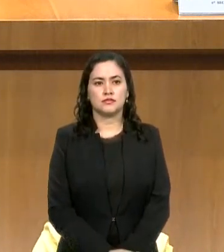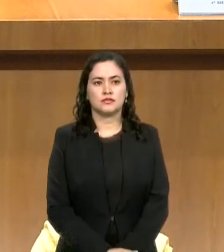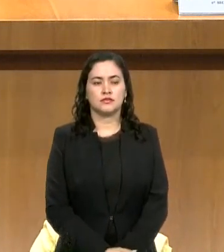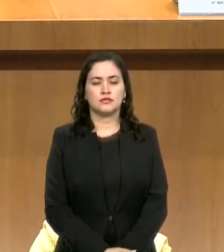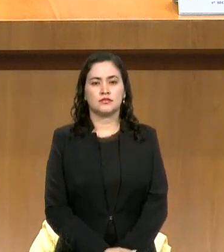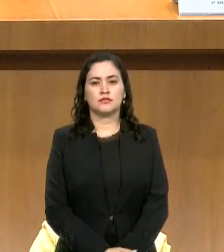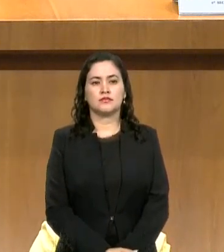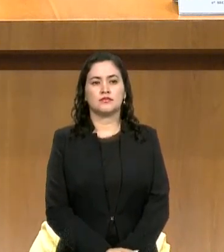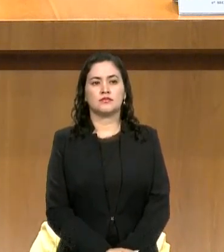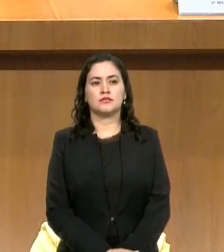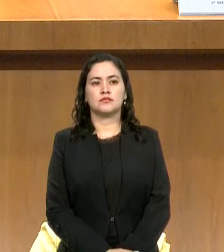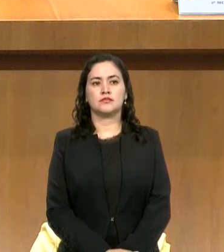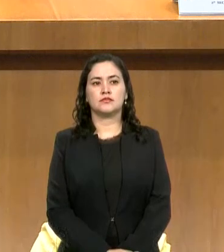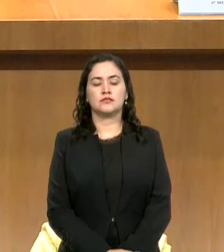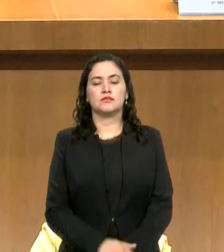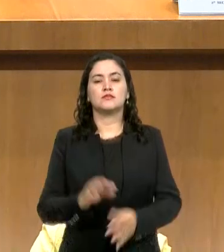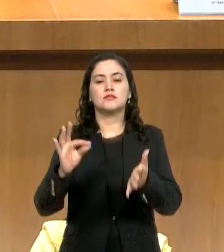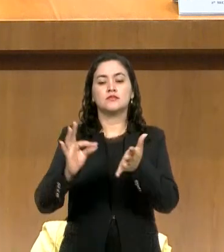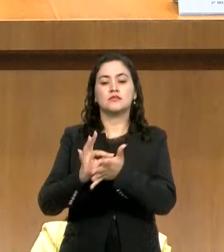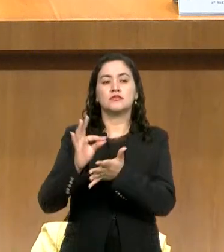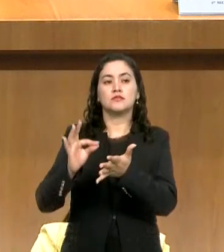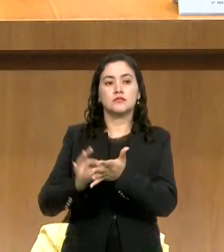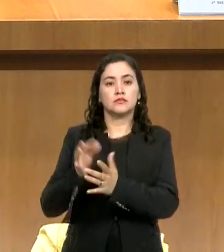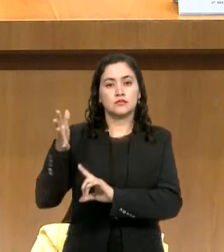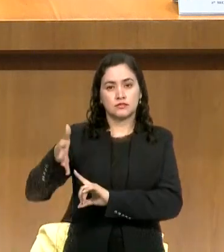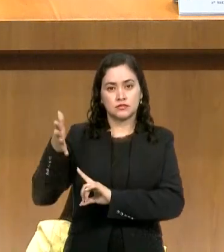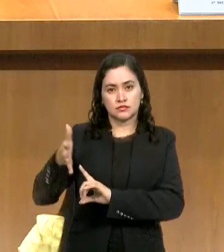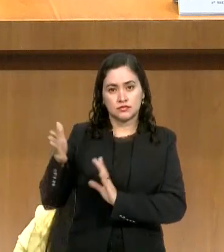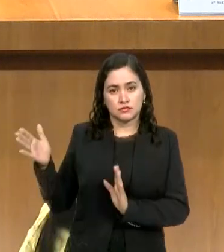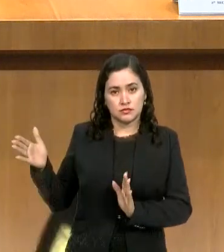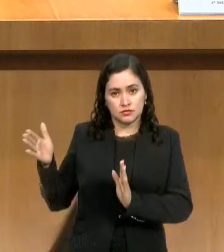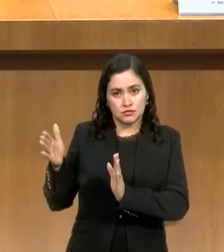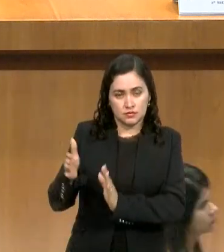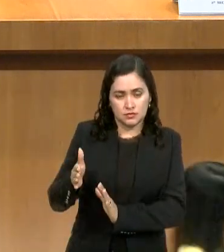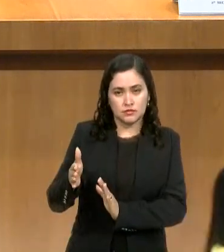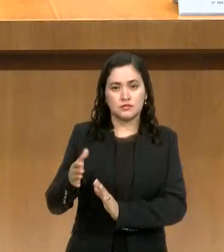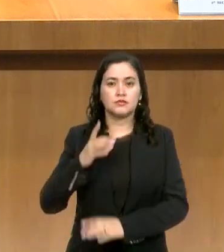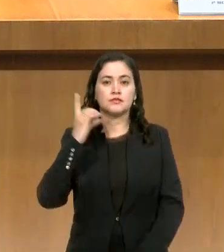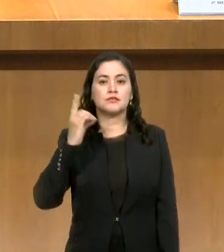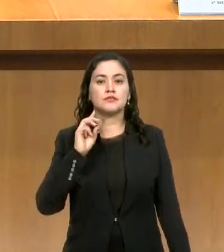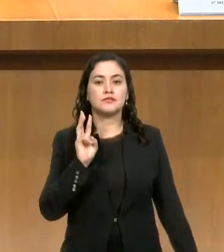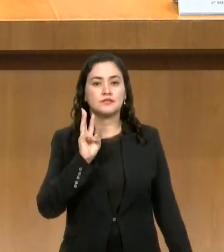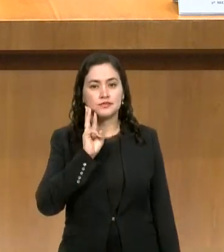Oradores inscritos no pequeno expediente, deputado Wellington.